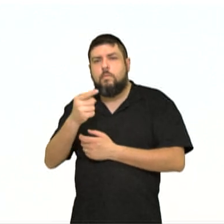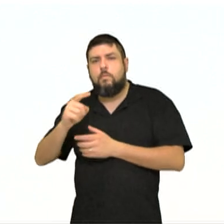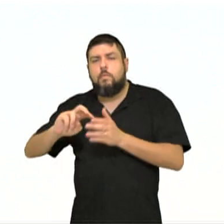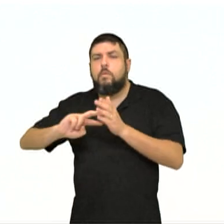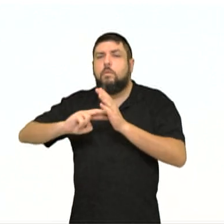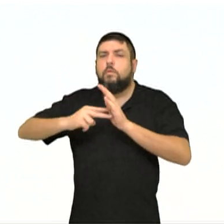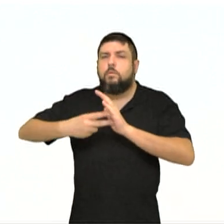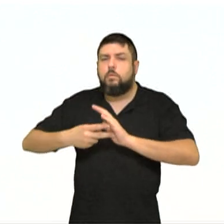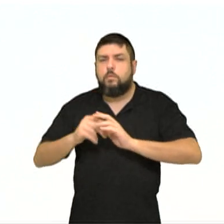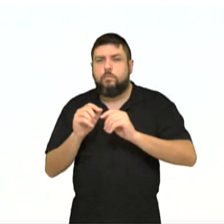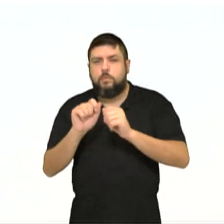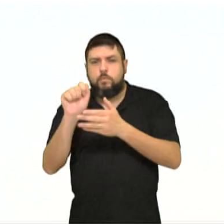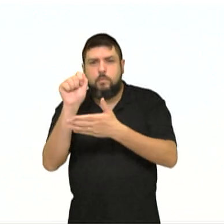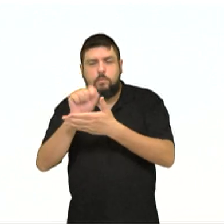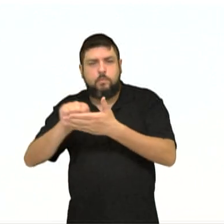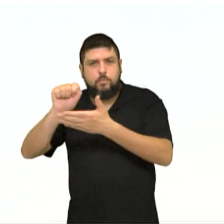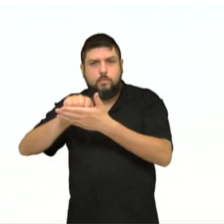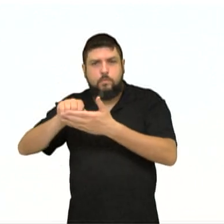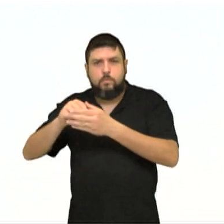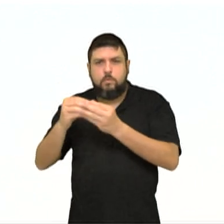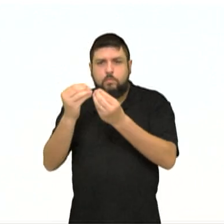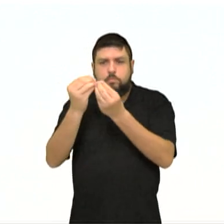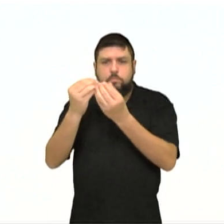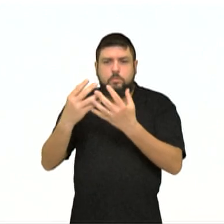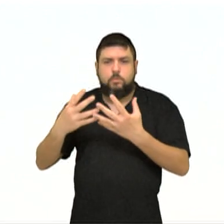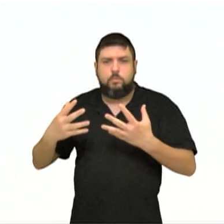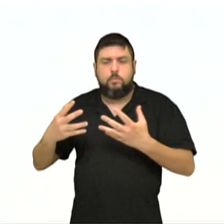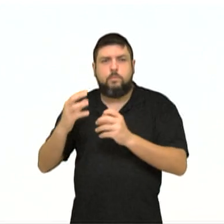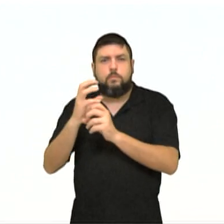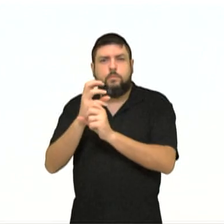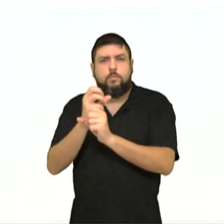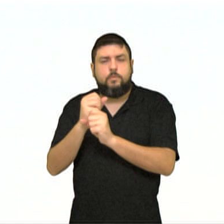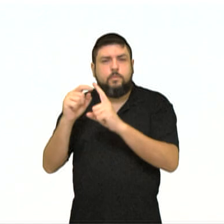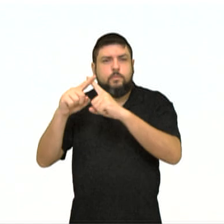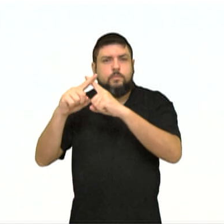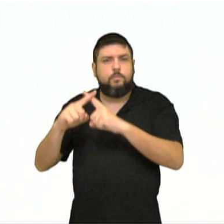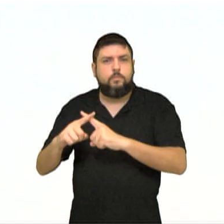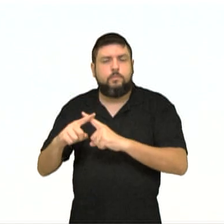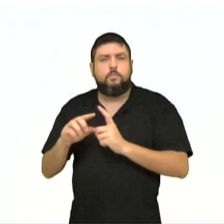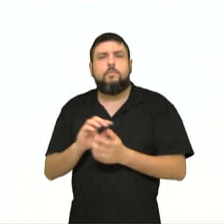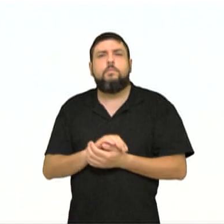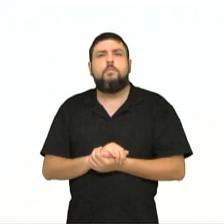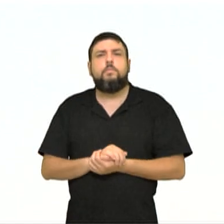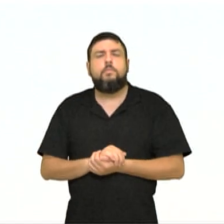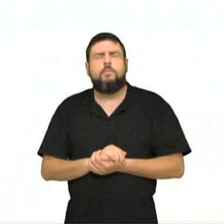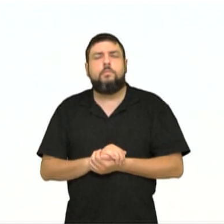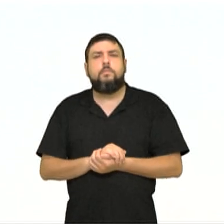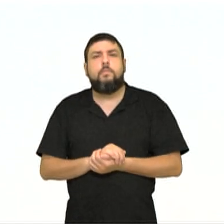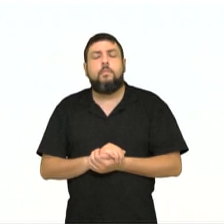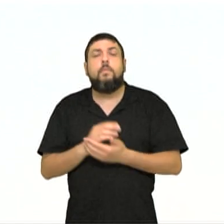produto é uma multiplicação. Olha ela aparecendo aqui. Tá bom? Ou